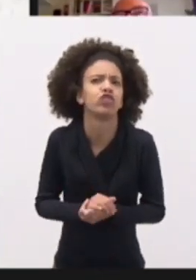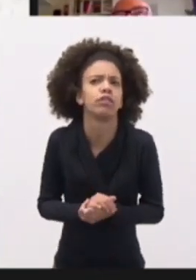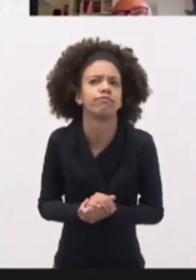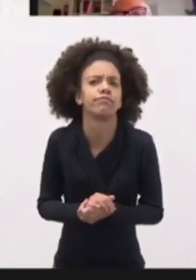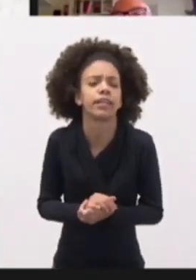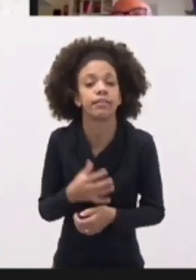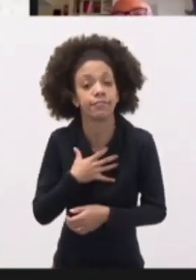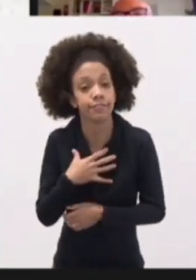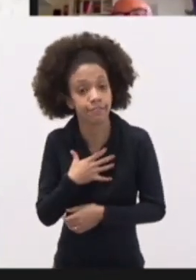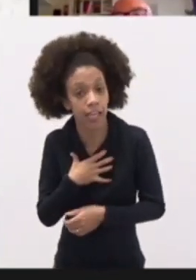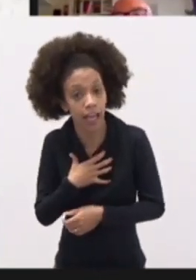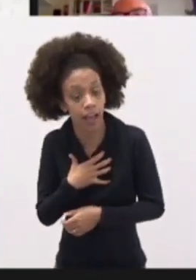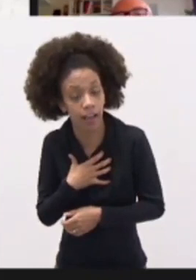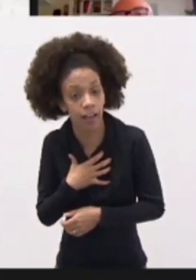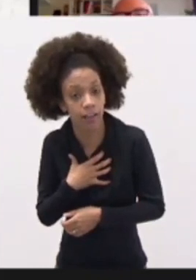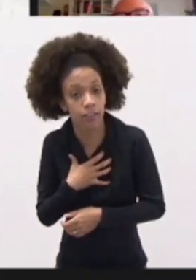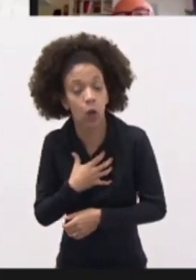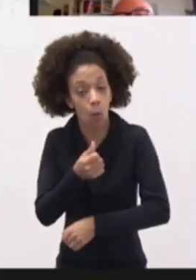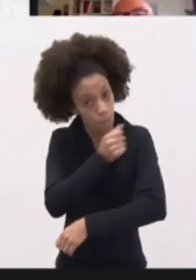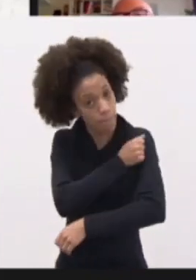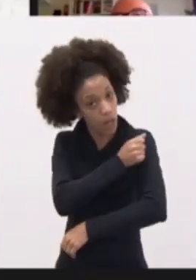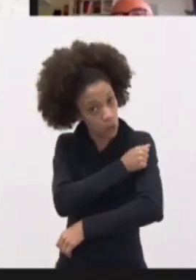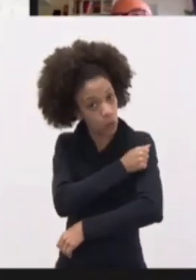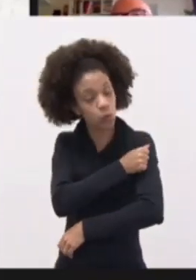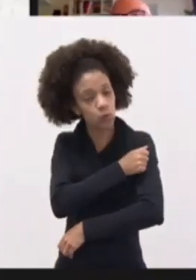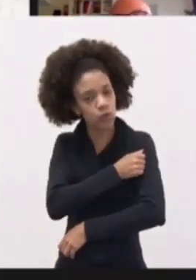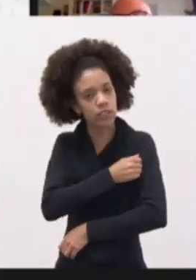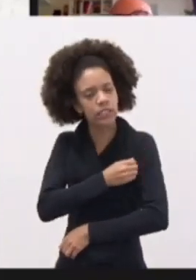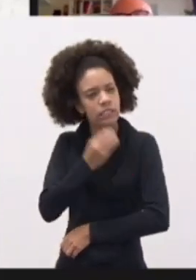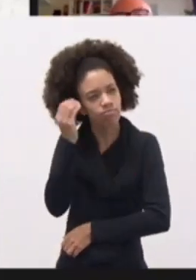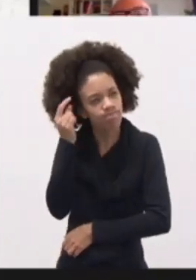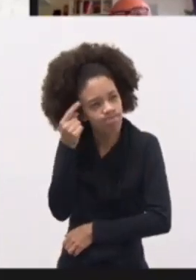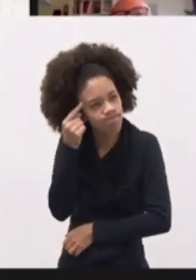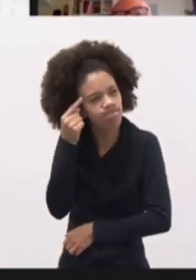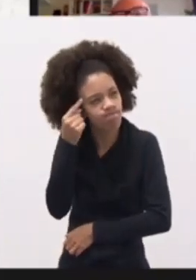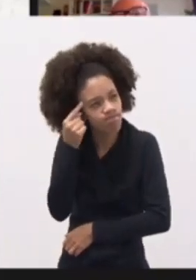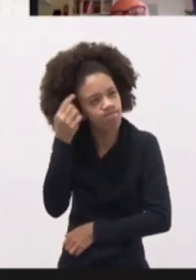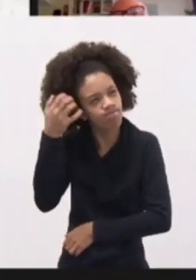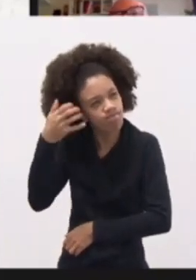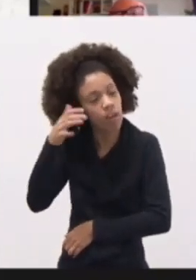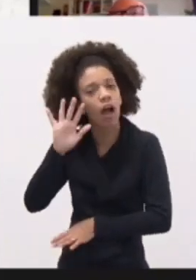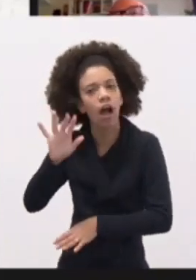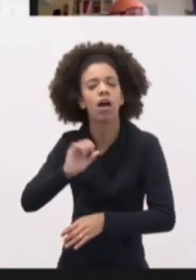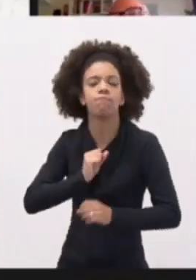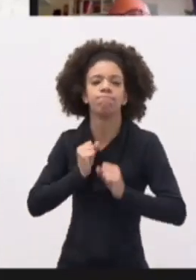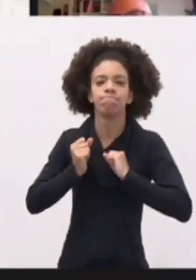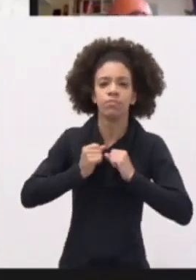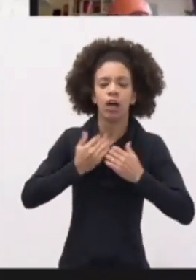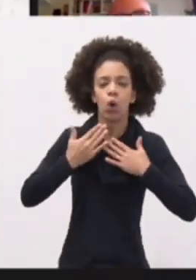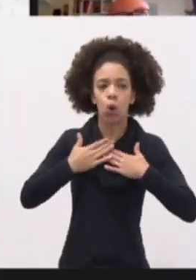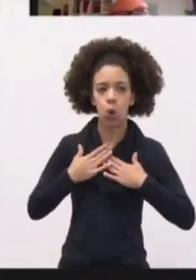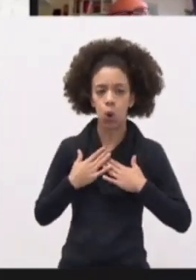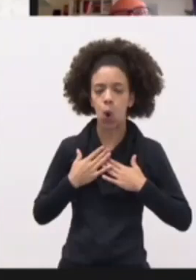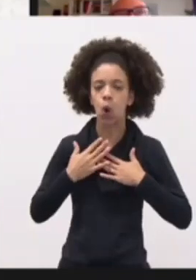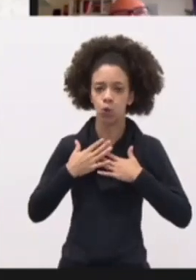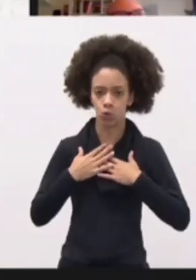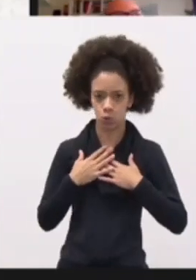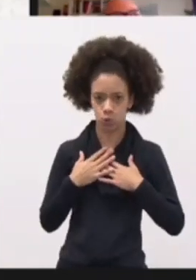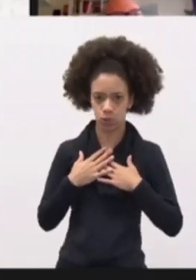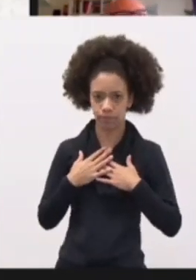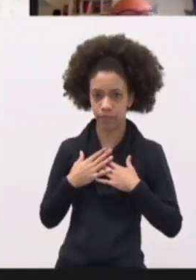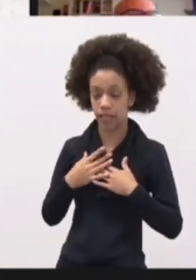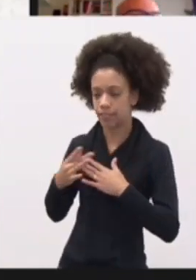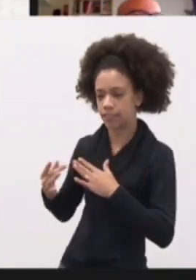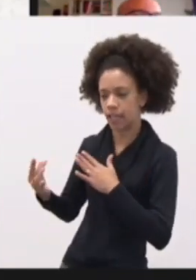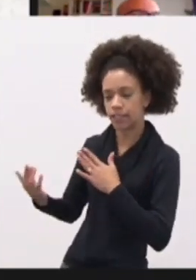esse aluno, ao ouvir o podcast, entendeu como segurar a ansiedade dele, né? E quando o aluno foi lá e digitou no chat, eu